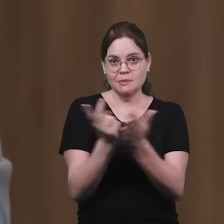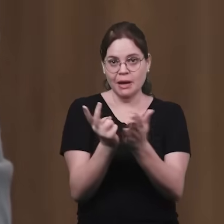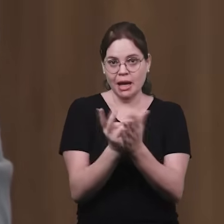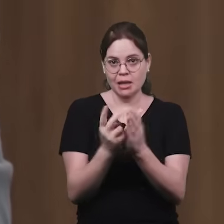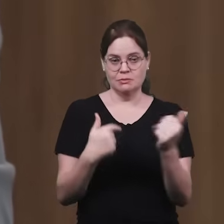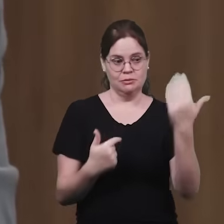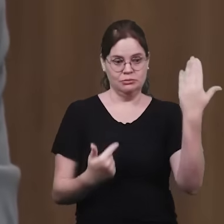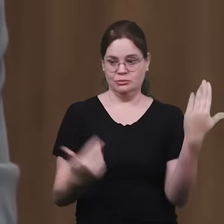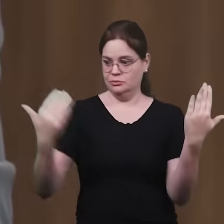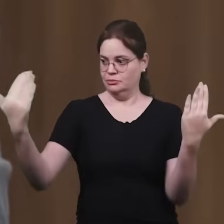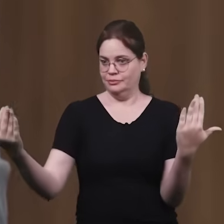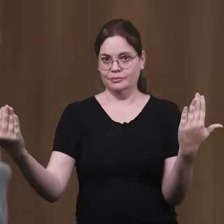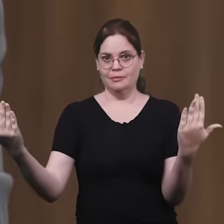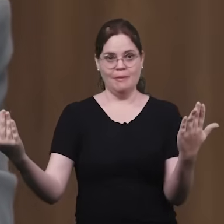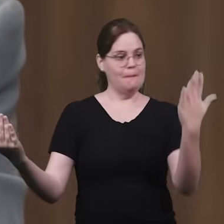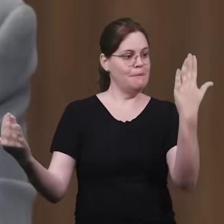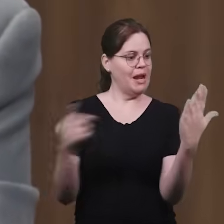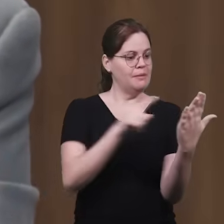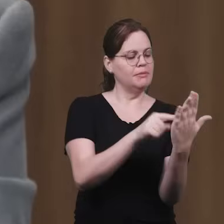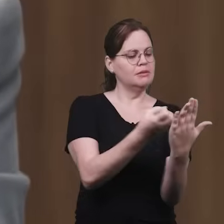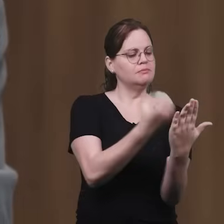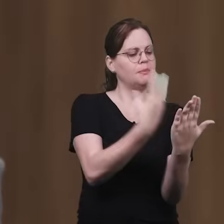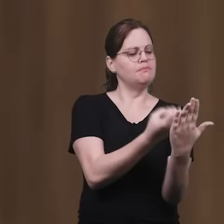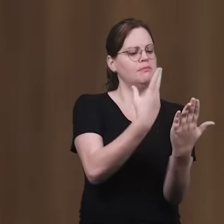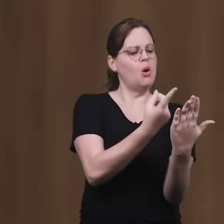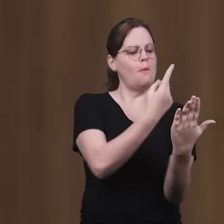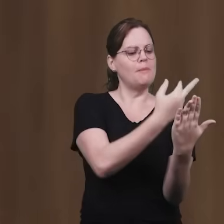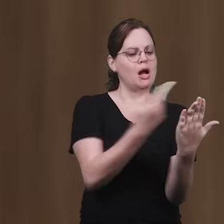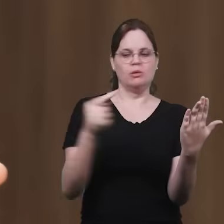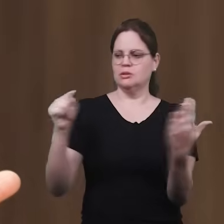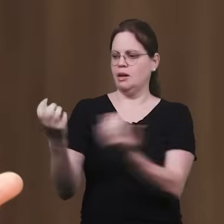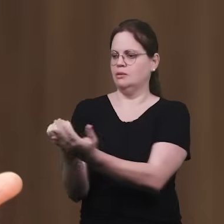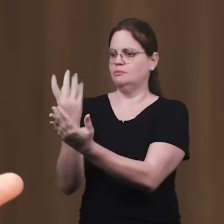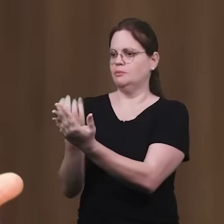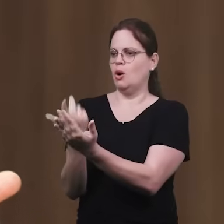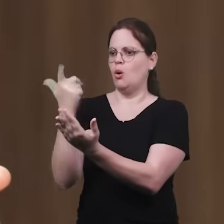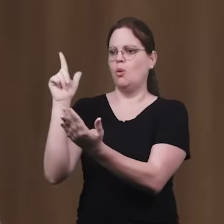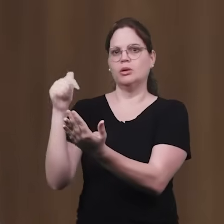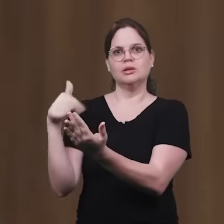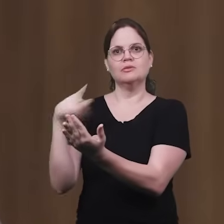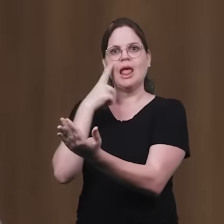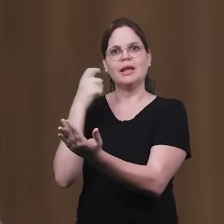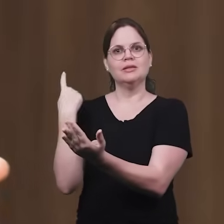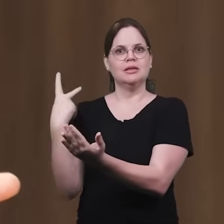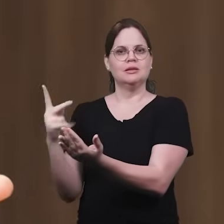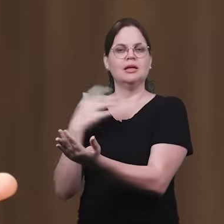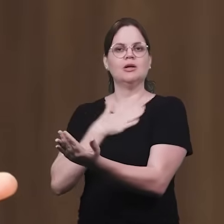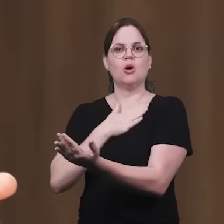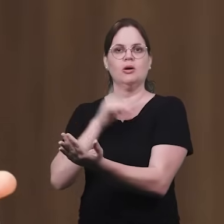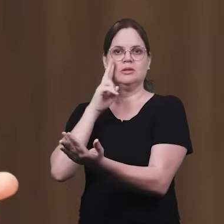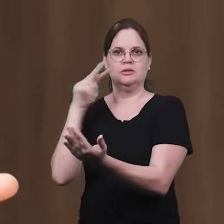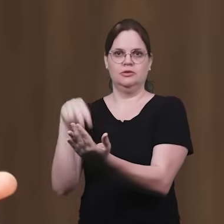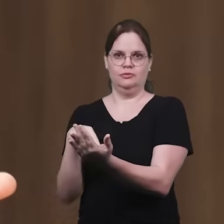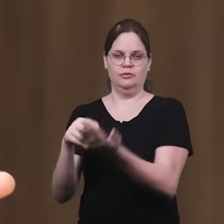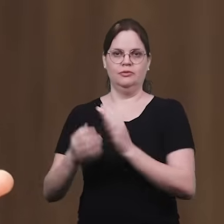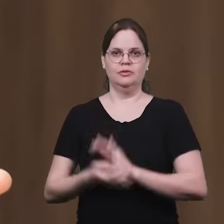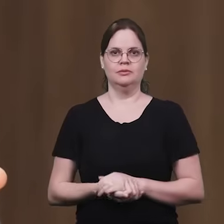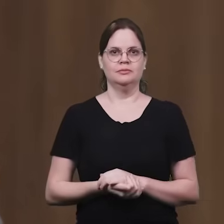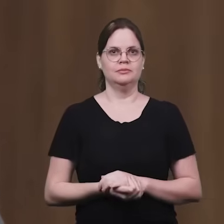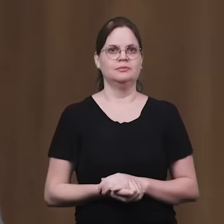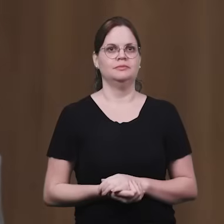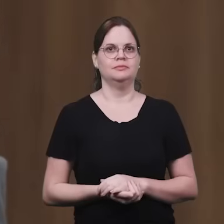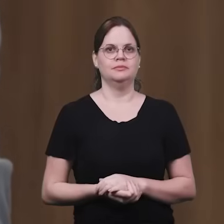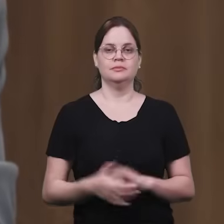rede social, para você está sendo mostrado uma coisa, para ele está sendo mostrado outra. De acordo com aquilo que você gosta de ver,